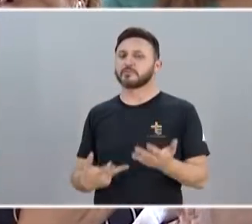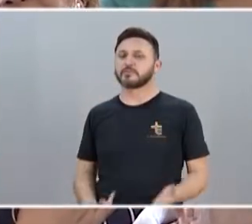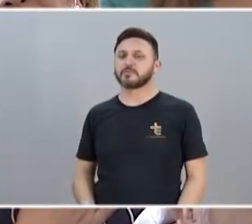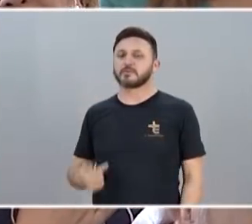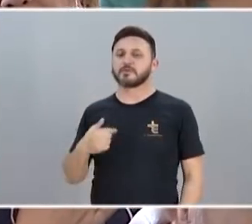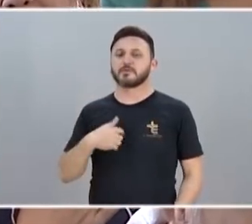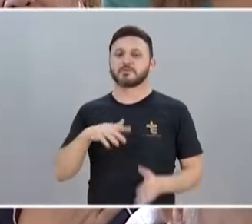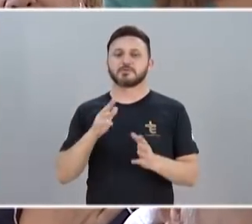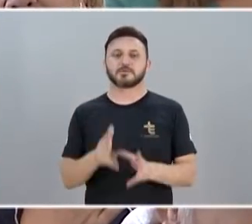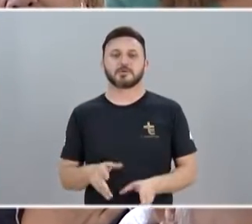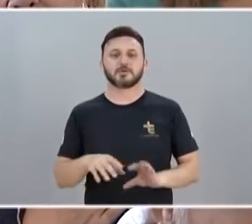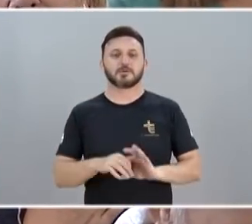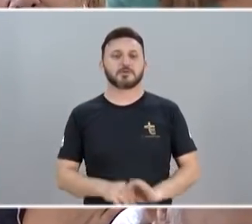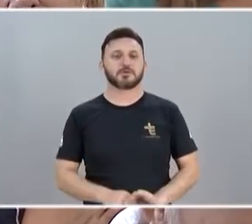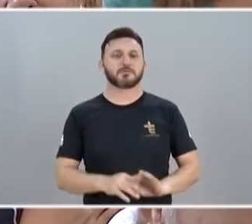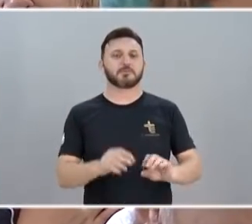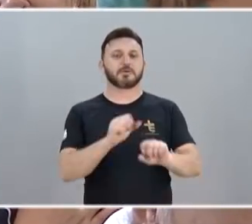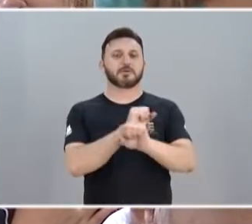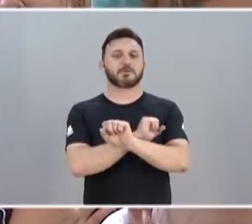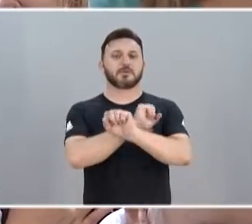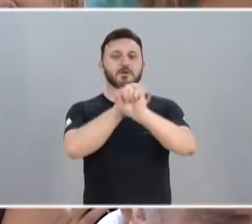sangue e eu serei